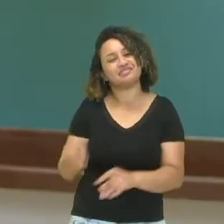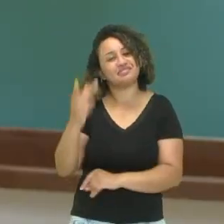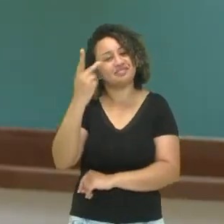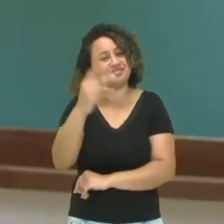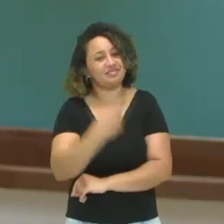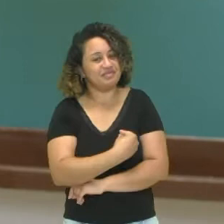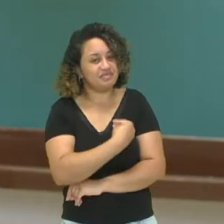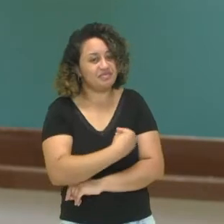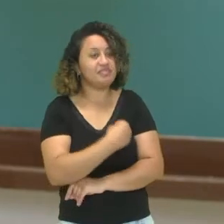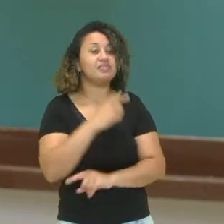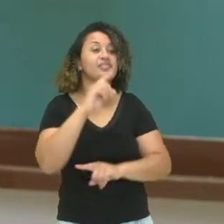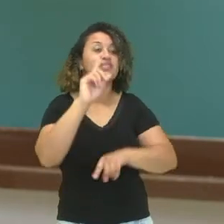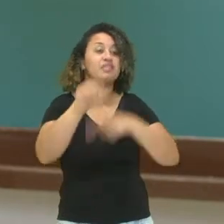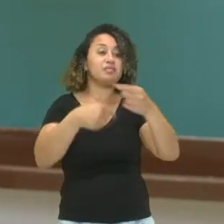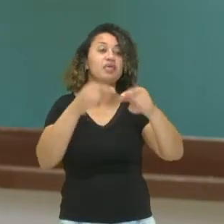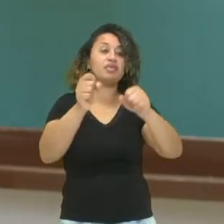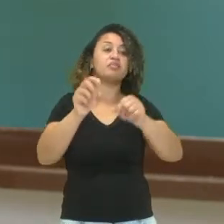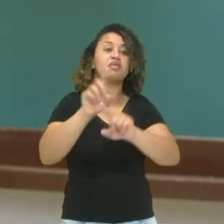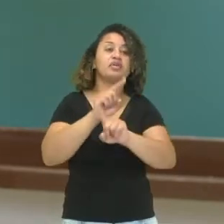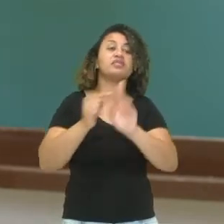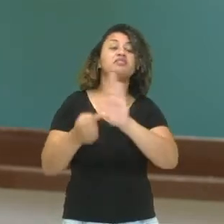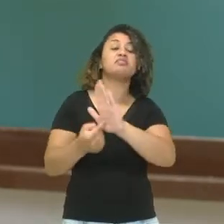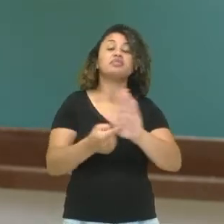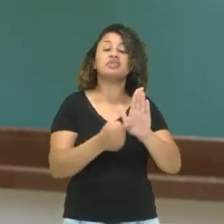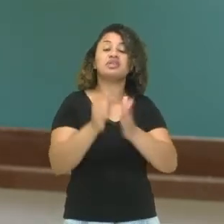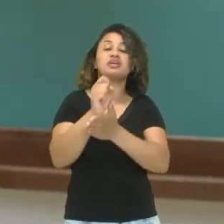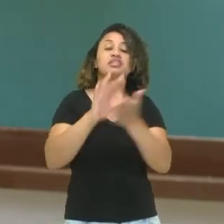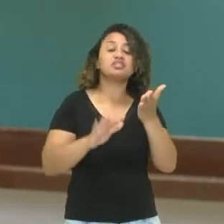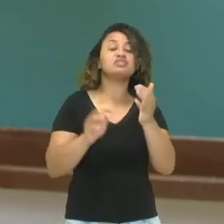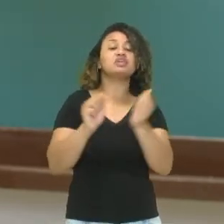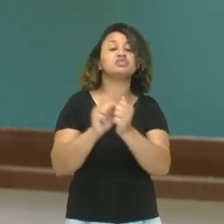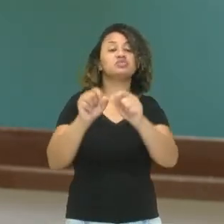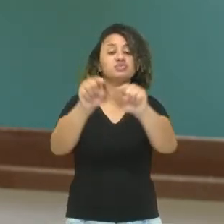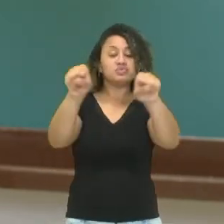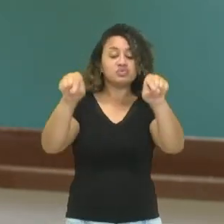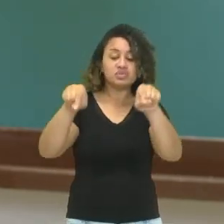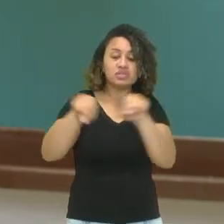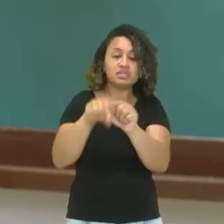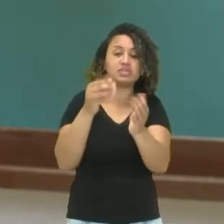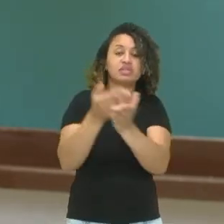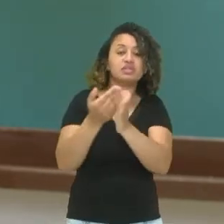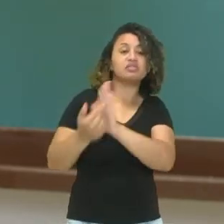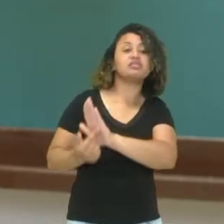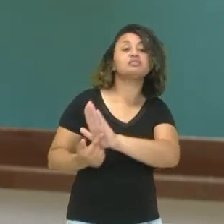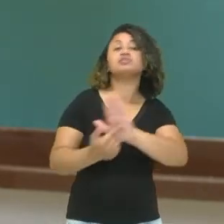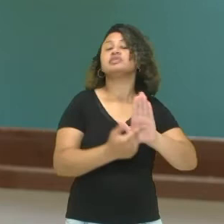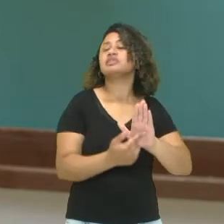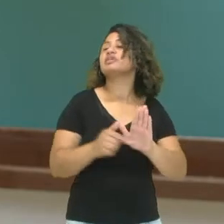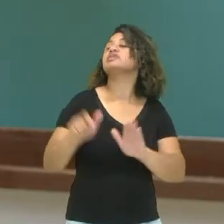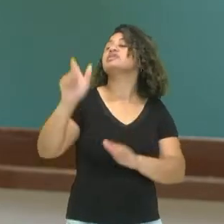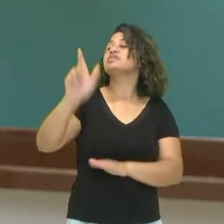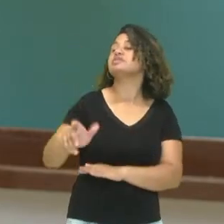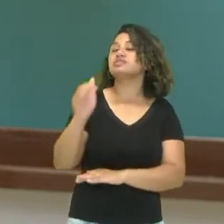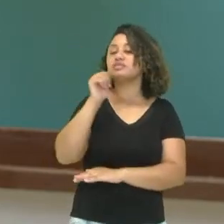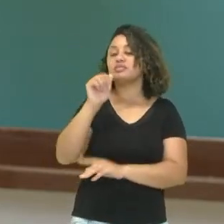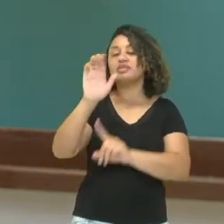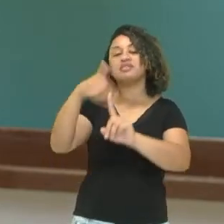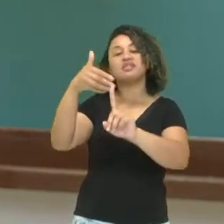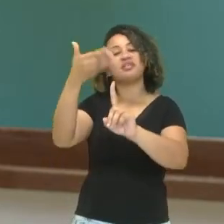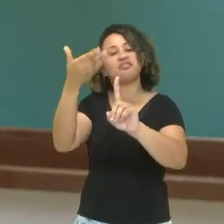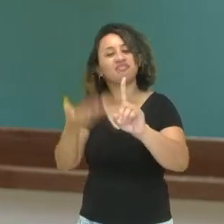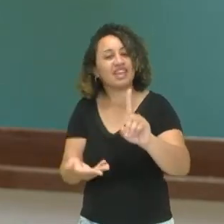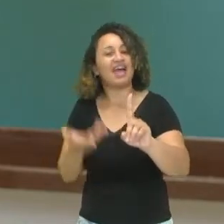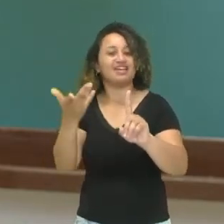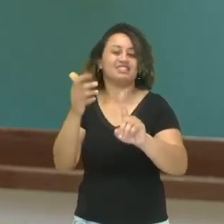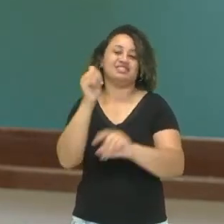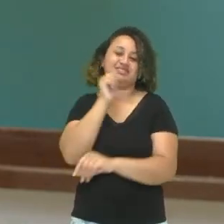vida. Depois você pode socializar essa atividade com a sua turma, fazer uma apresentação para homenagear essa mulher.